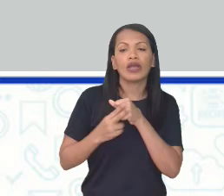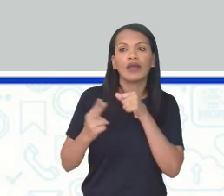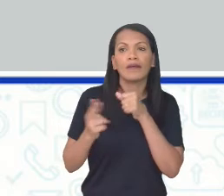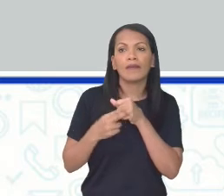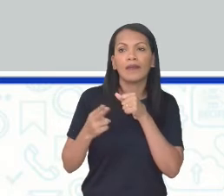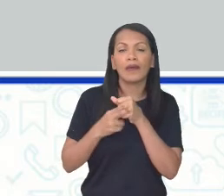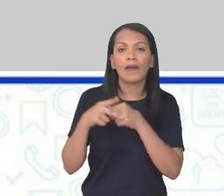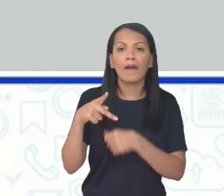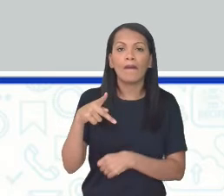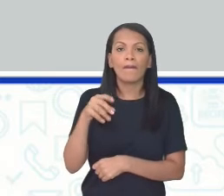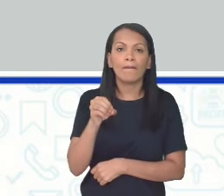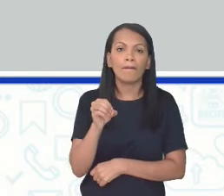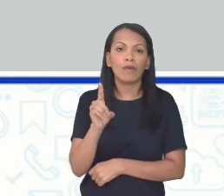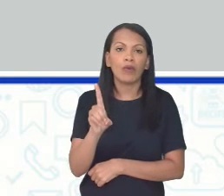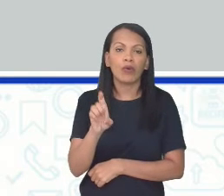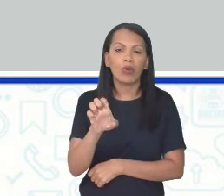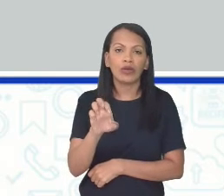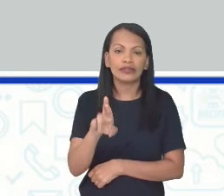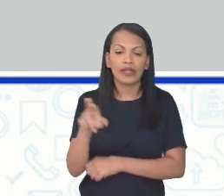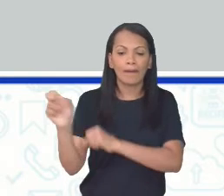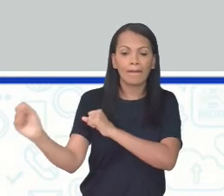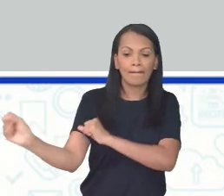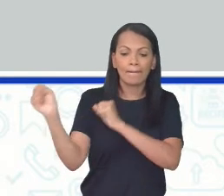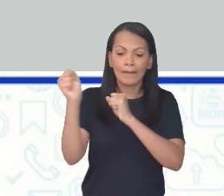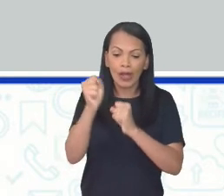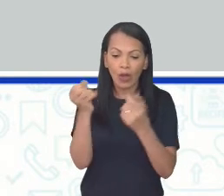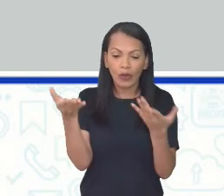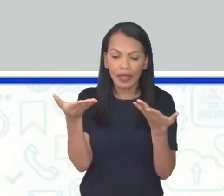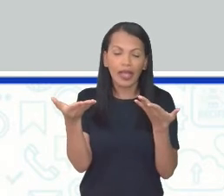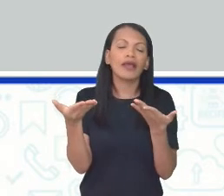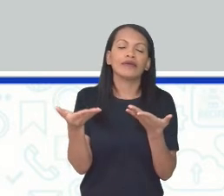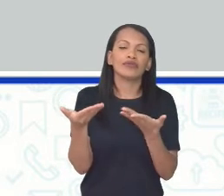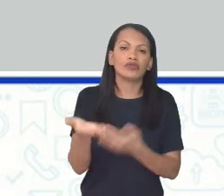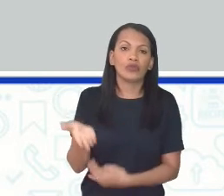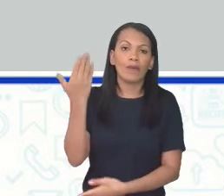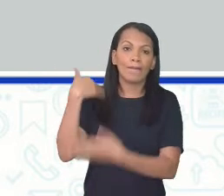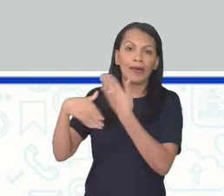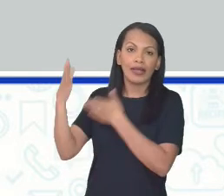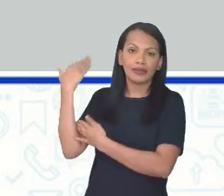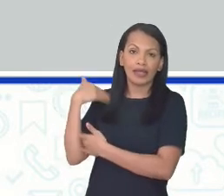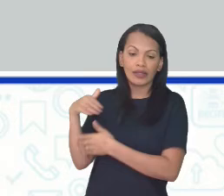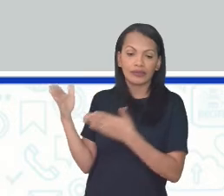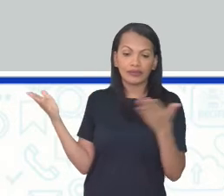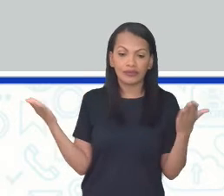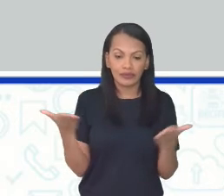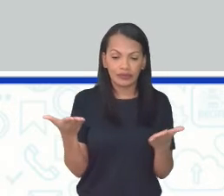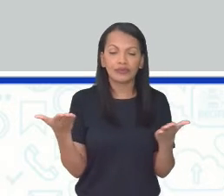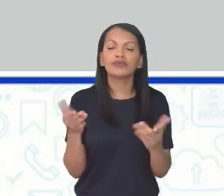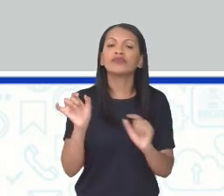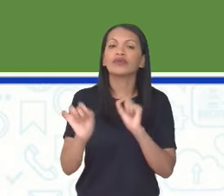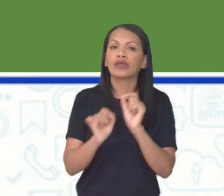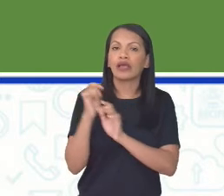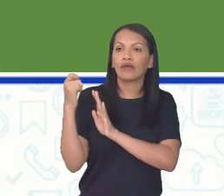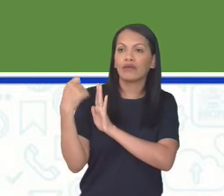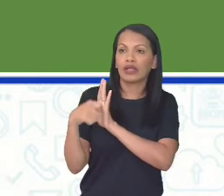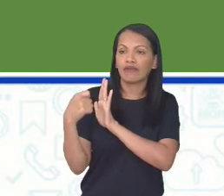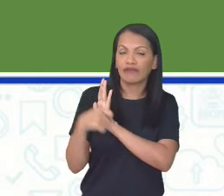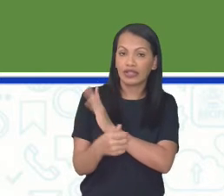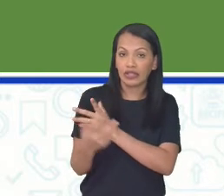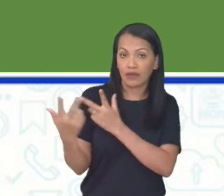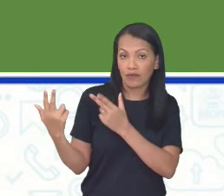é? Se apresenta tanto no passado como no presente, com grafia igual, mas com som